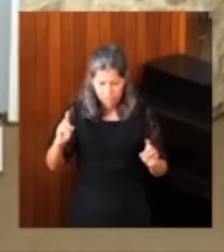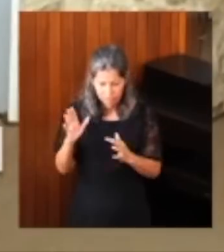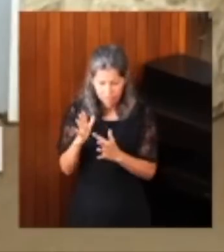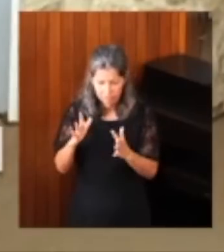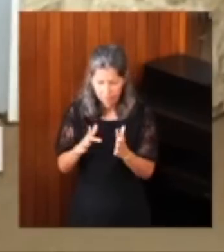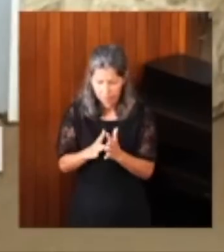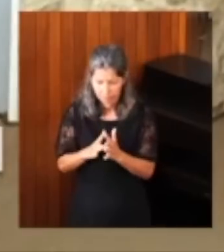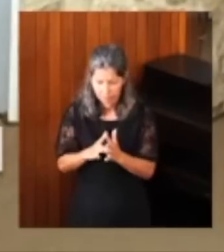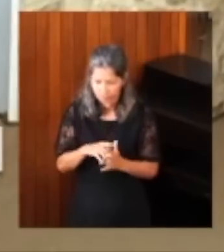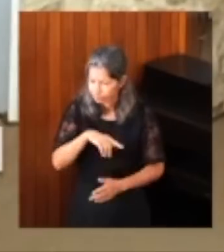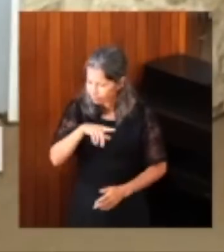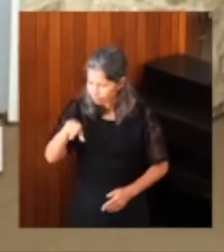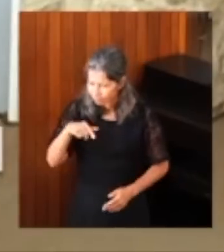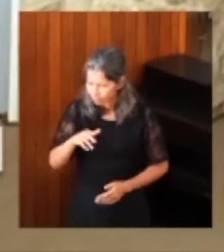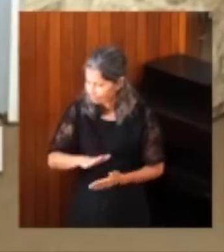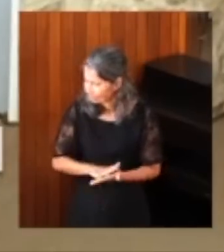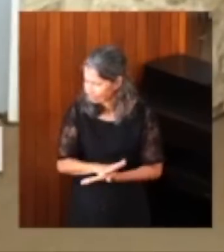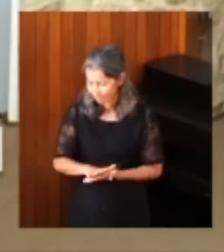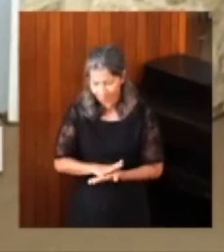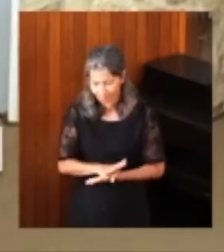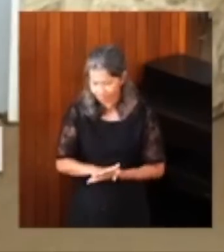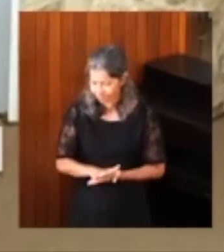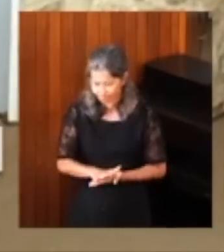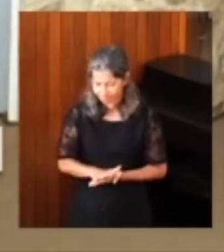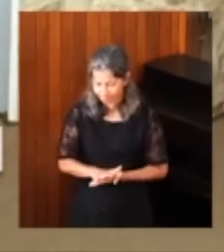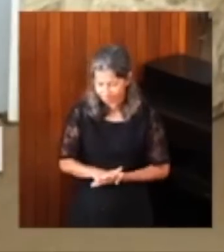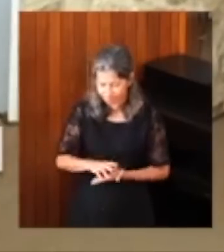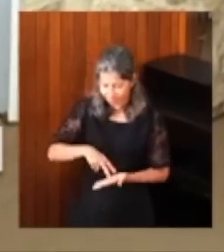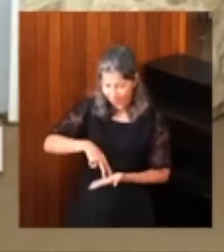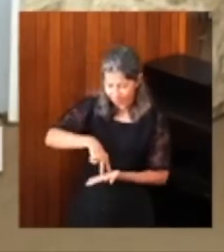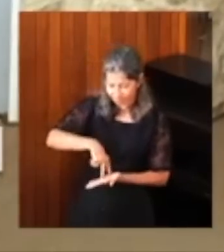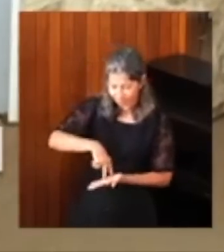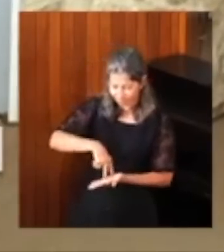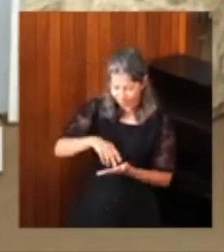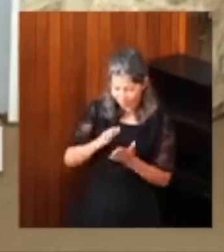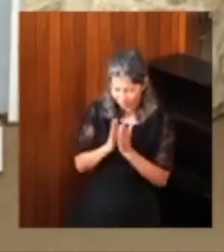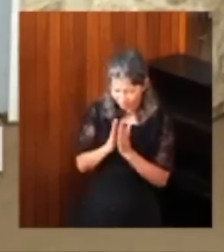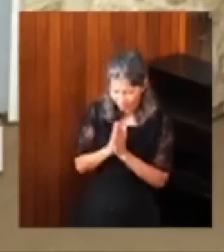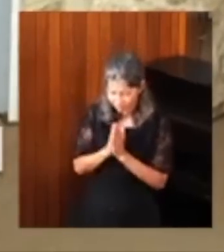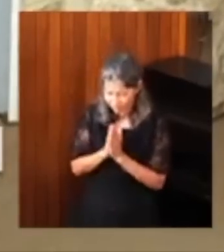podemos. Vamos encerrar com uma oração? Convido vocês a ficarem em pé.